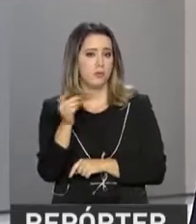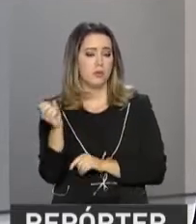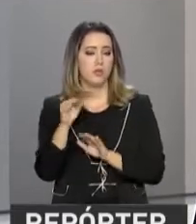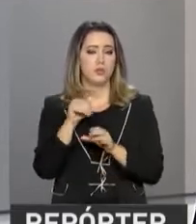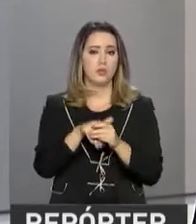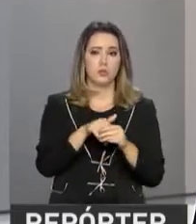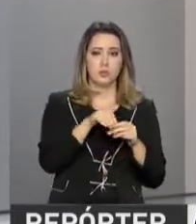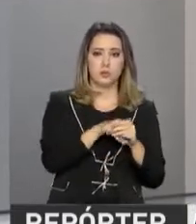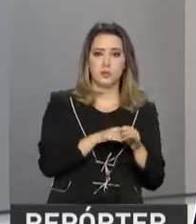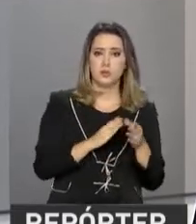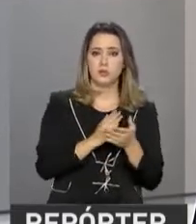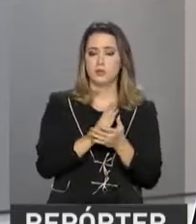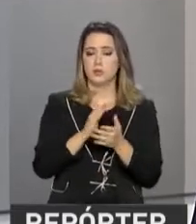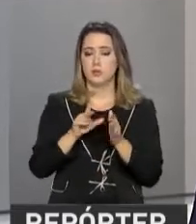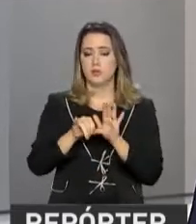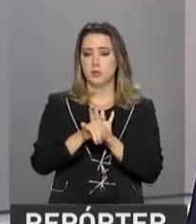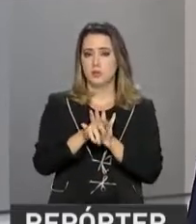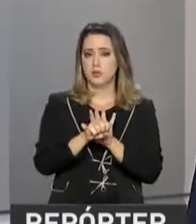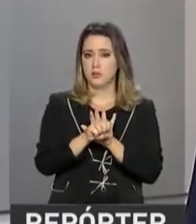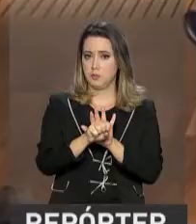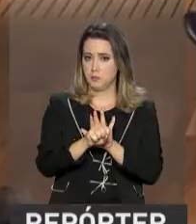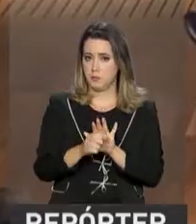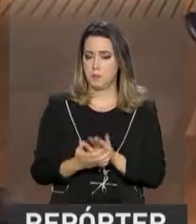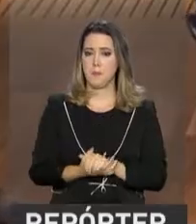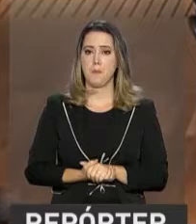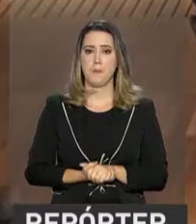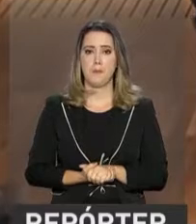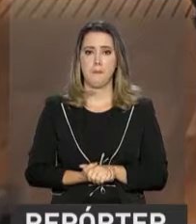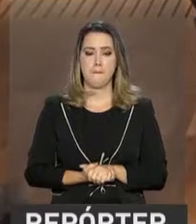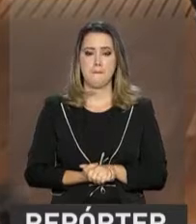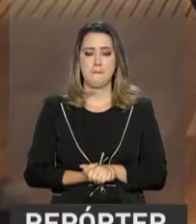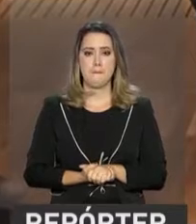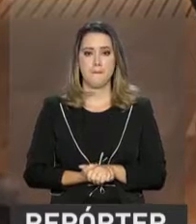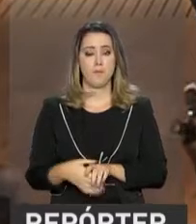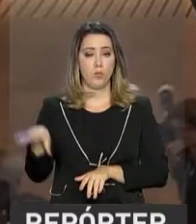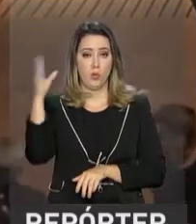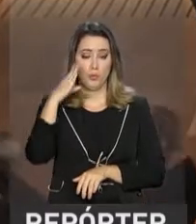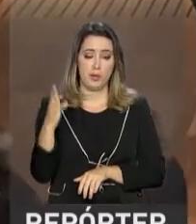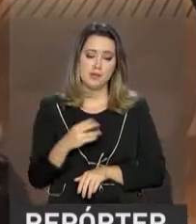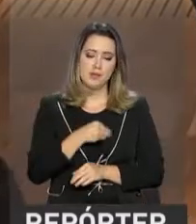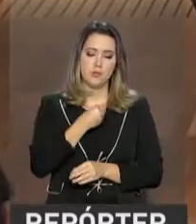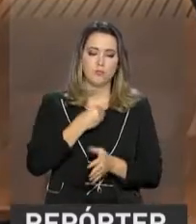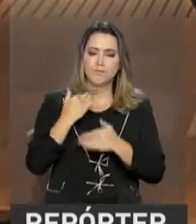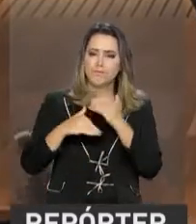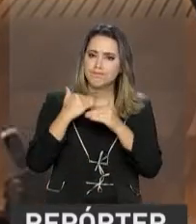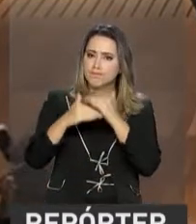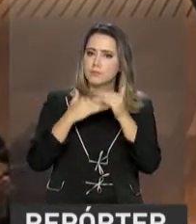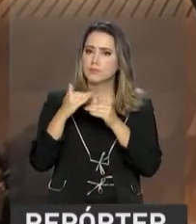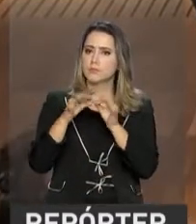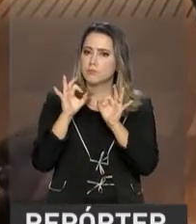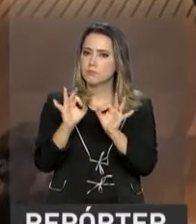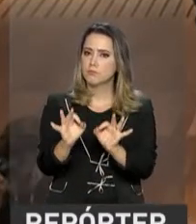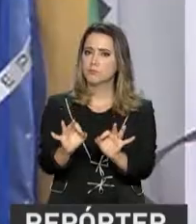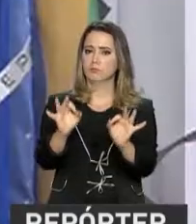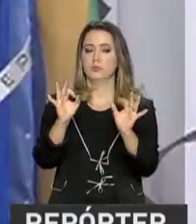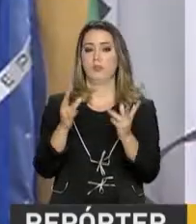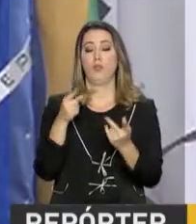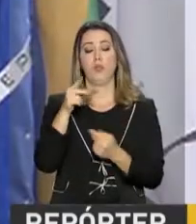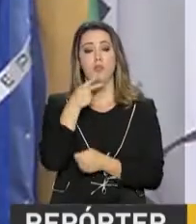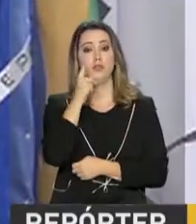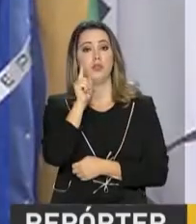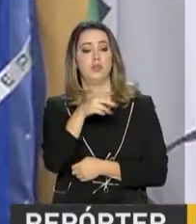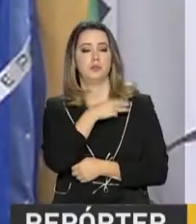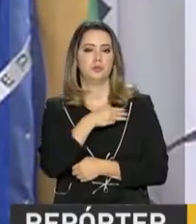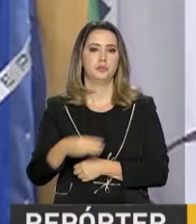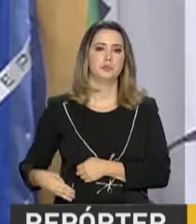a votação da reforma da Previdência. O Brasil vive um ciclo de crescimento sustentável. Foi o que disse